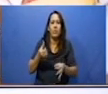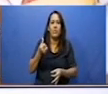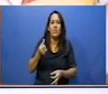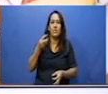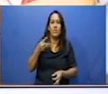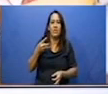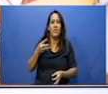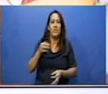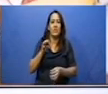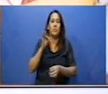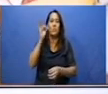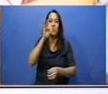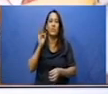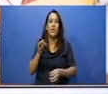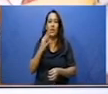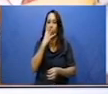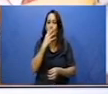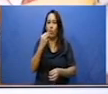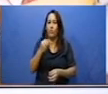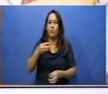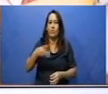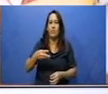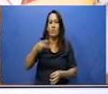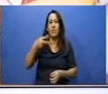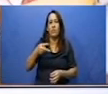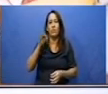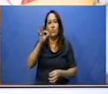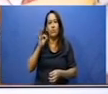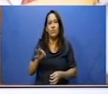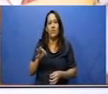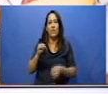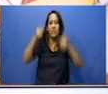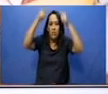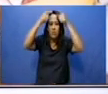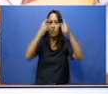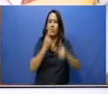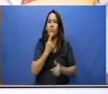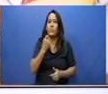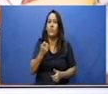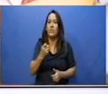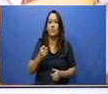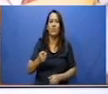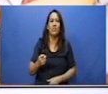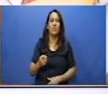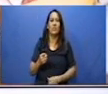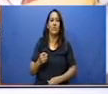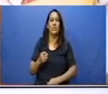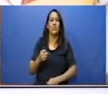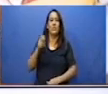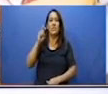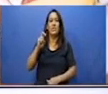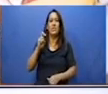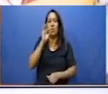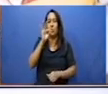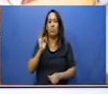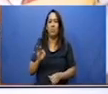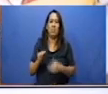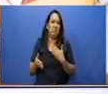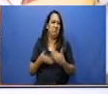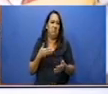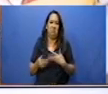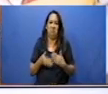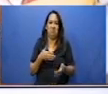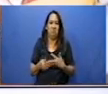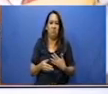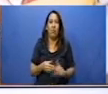63% Lobo, com 32% Chapeuzinho, 5% de indecisos.